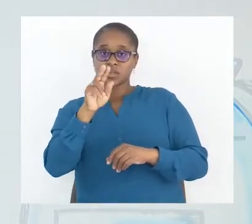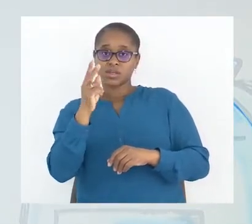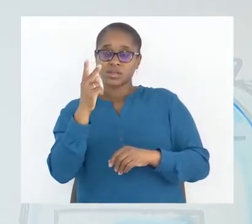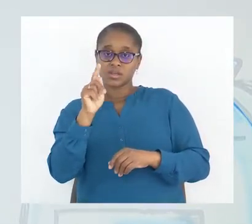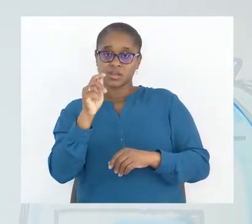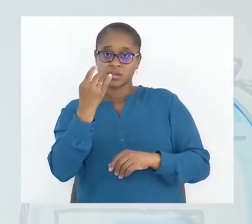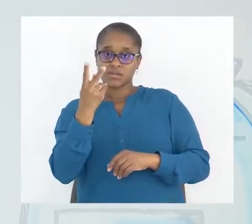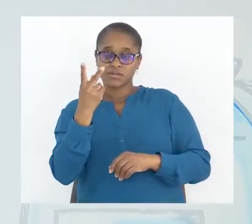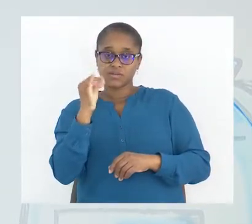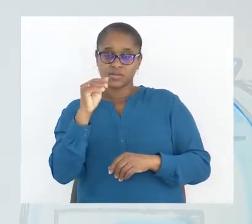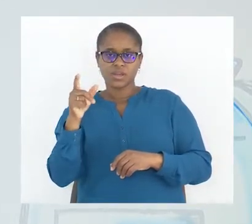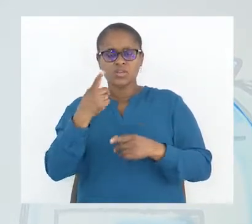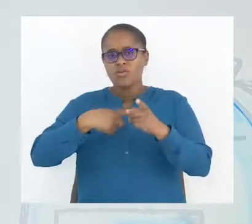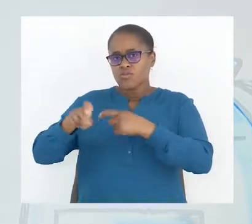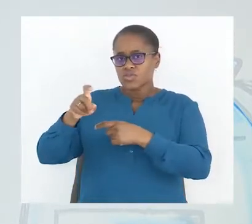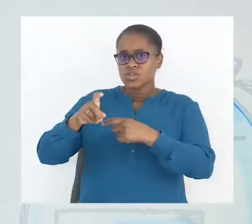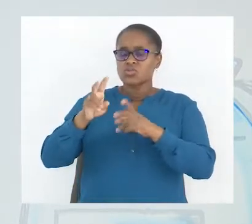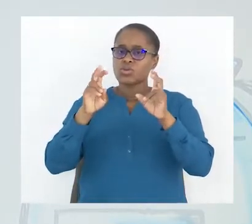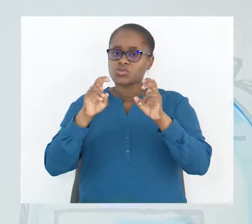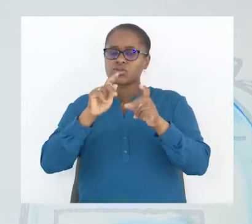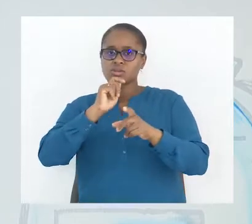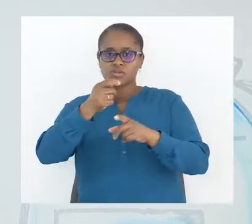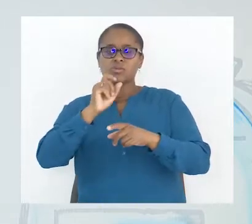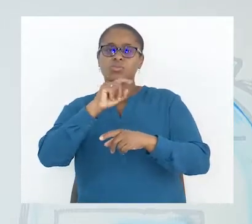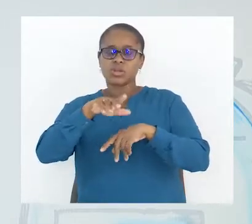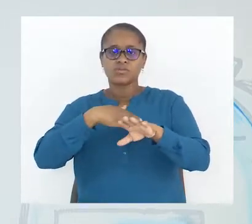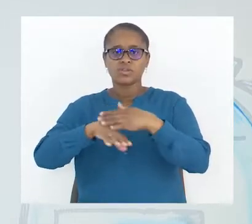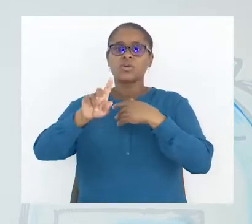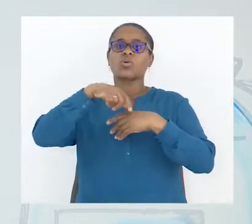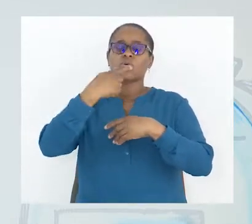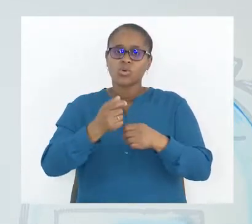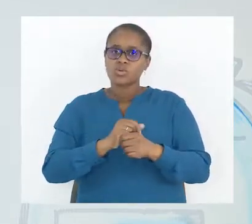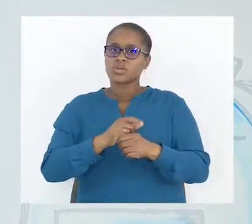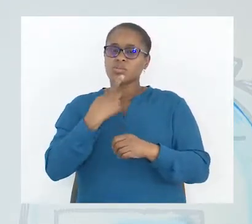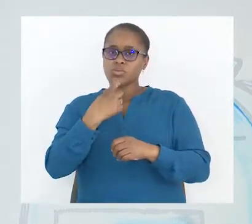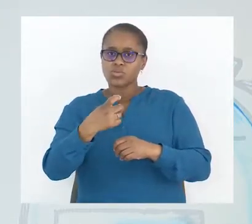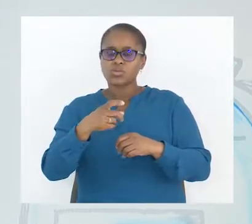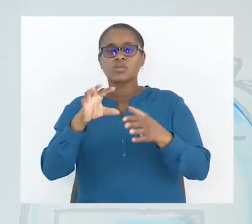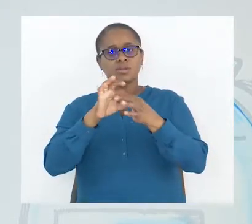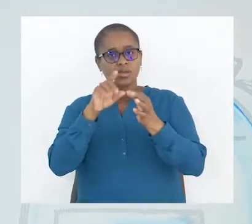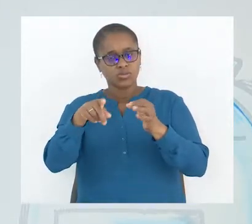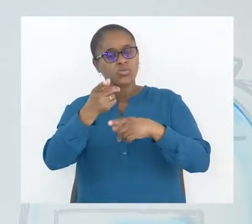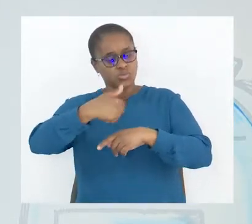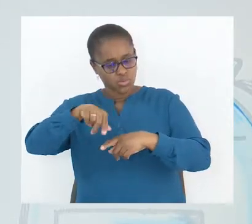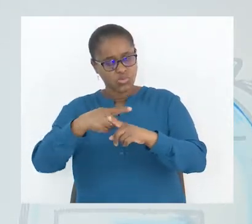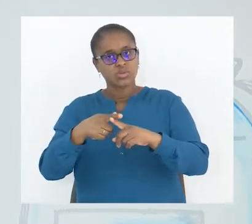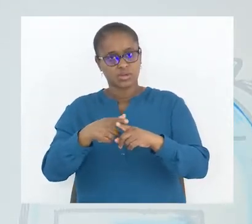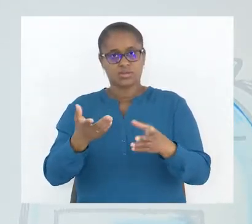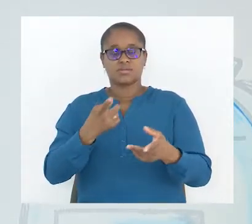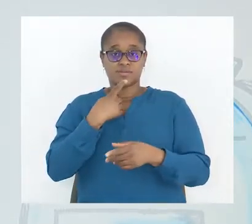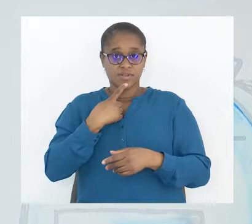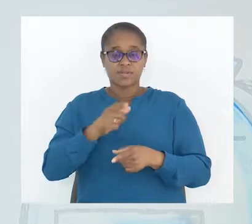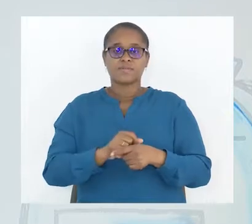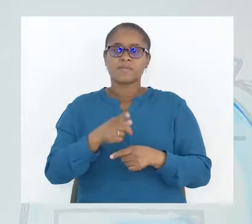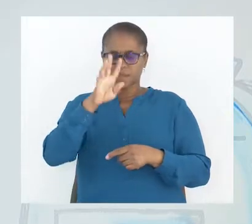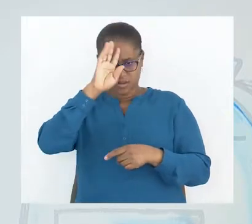do assunto da entrevista, podemos então colocar outras questões em função do nosso interesse,